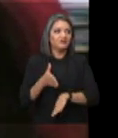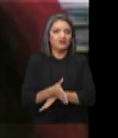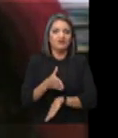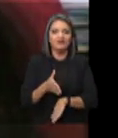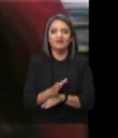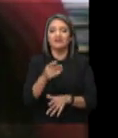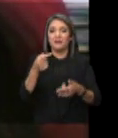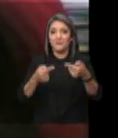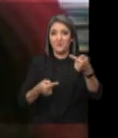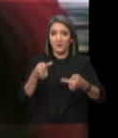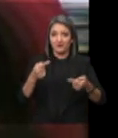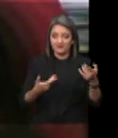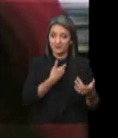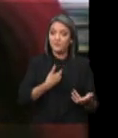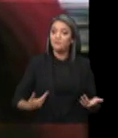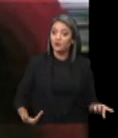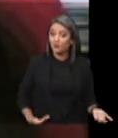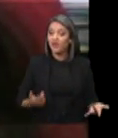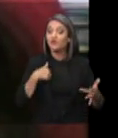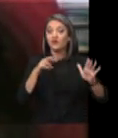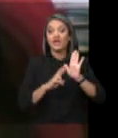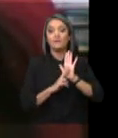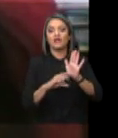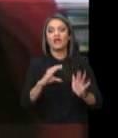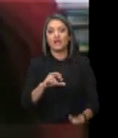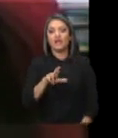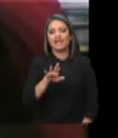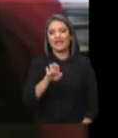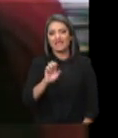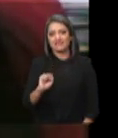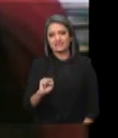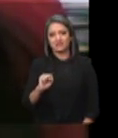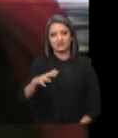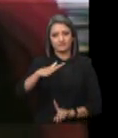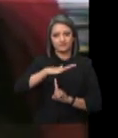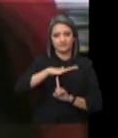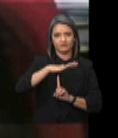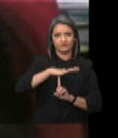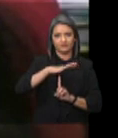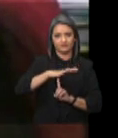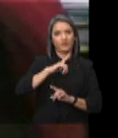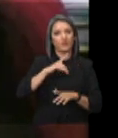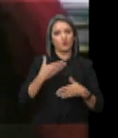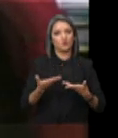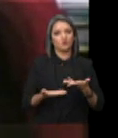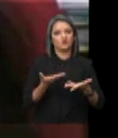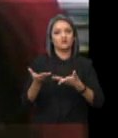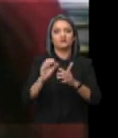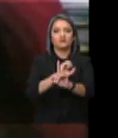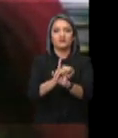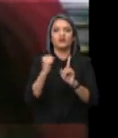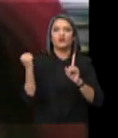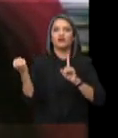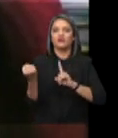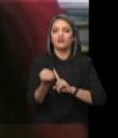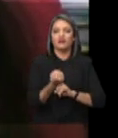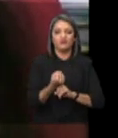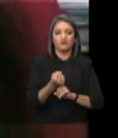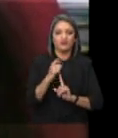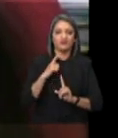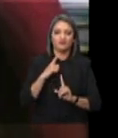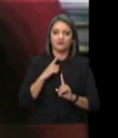veio neste momento como representação do cresce Paraná como assistente social que tem um projeto ético político profissional